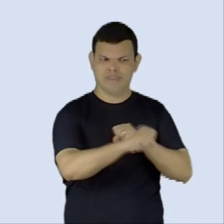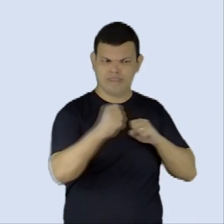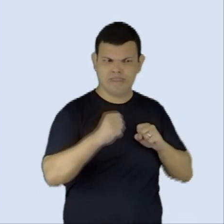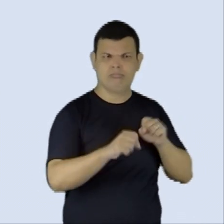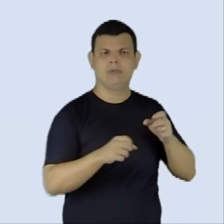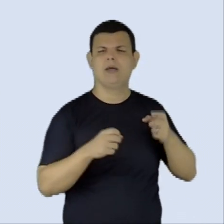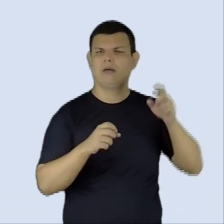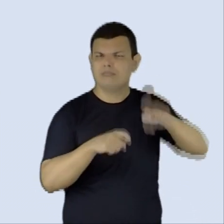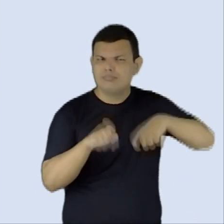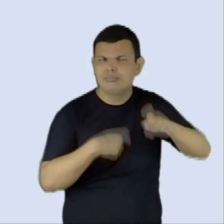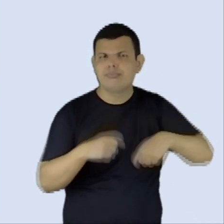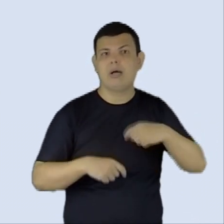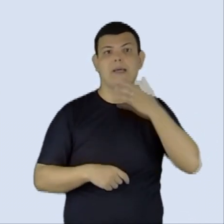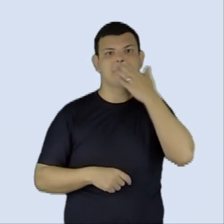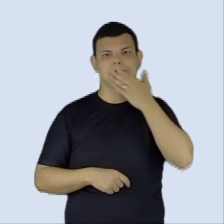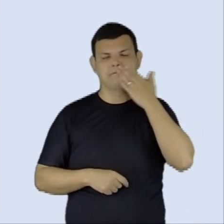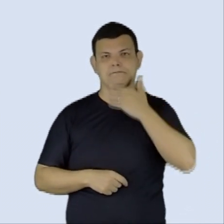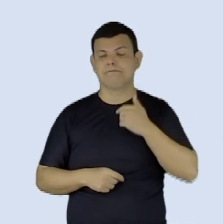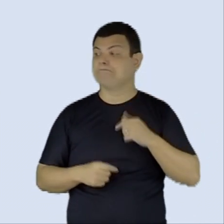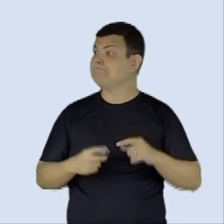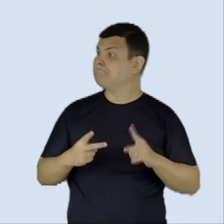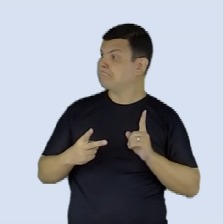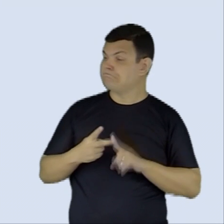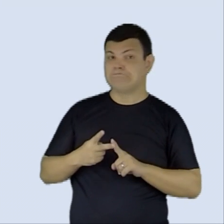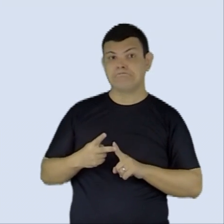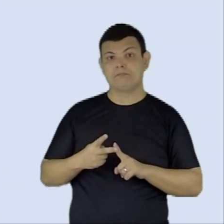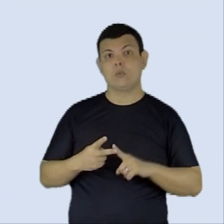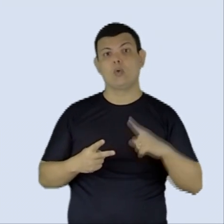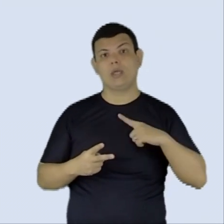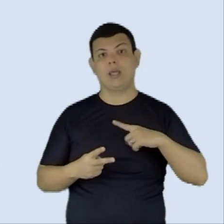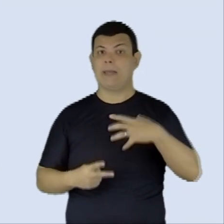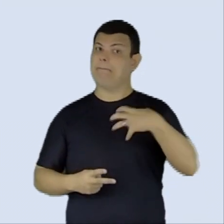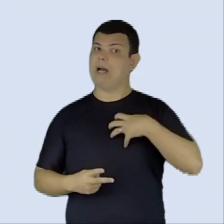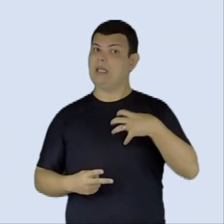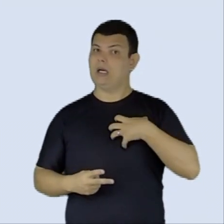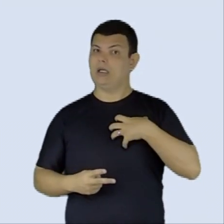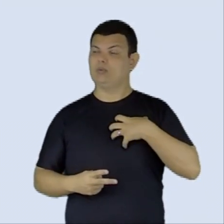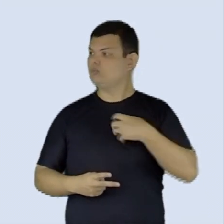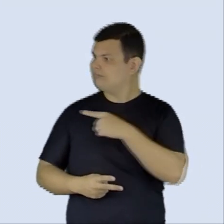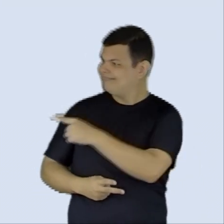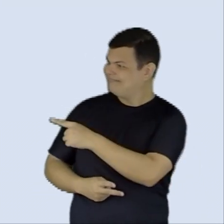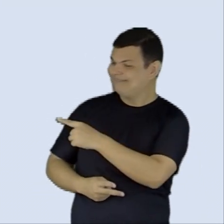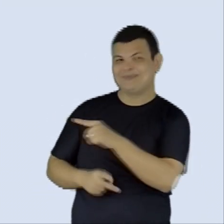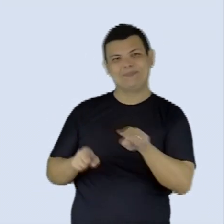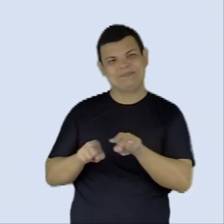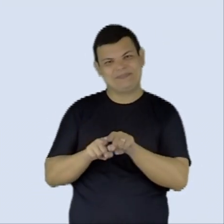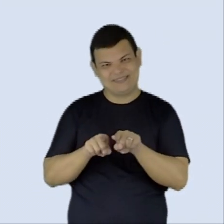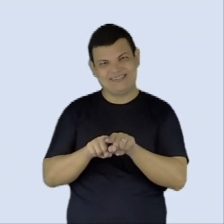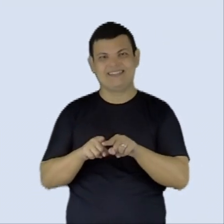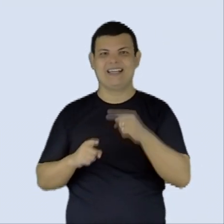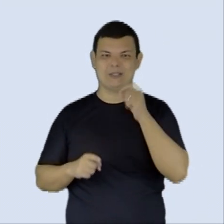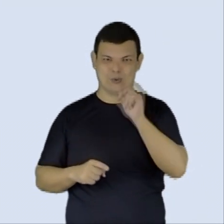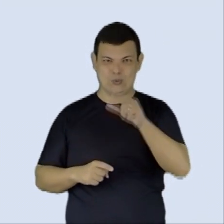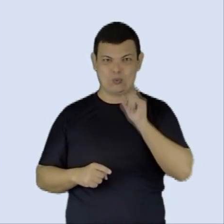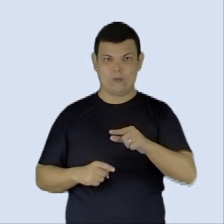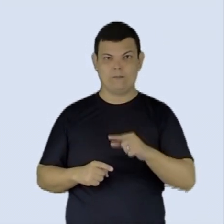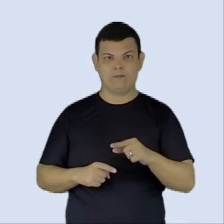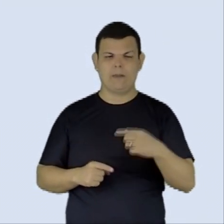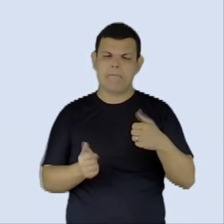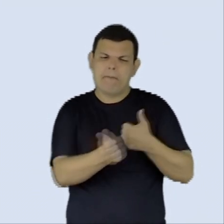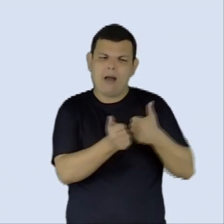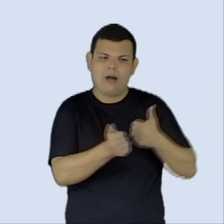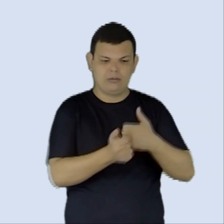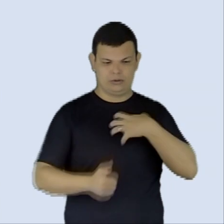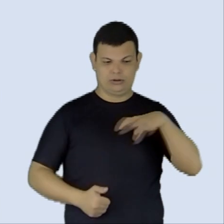de açúcar. Tem o Recôncavo Baiano, que é esse trecho aqui em azul, ó, próximo à cidade de Salvador, e